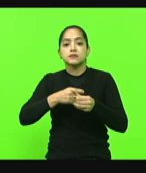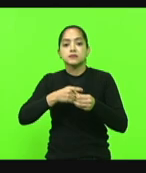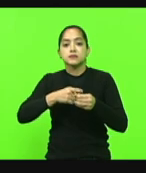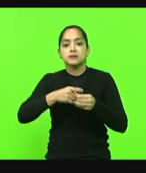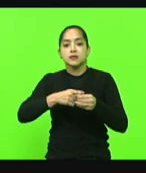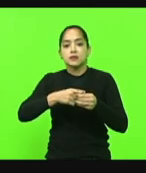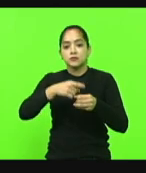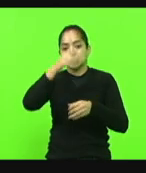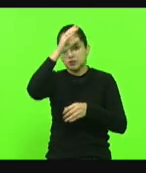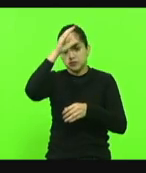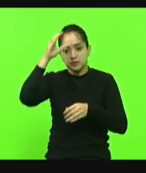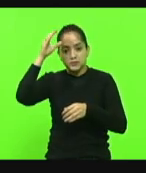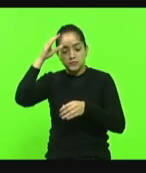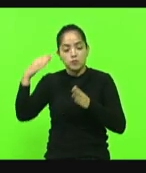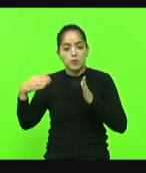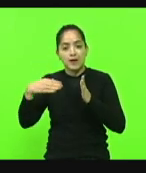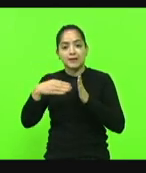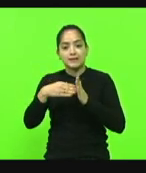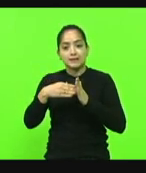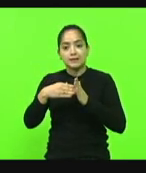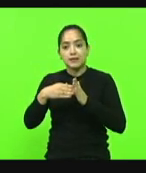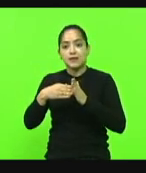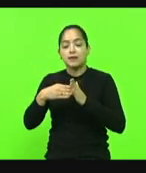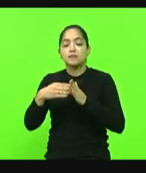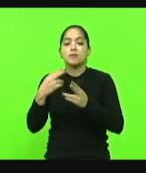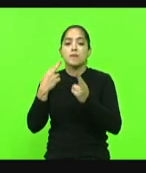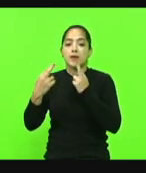acesso da BR-101, no município de Sara.